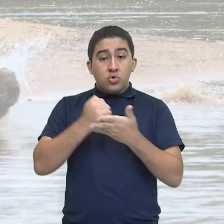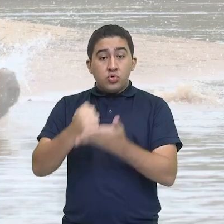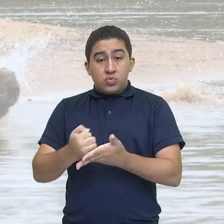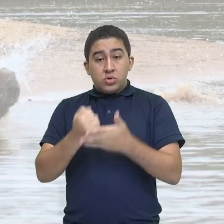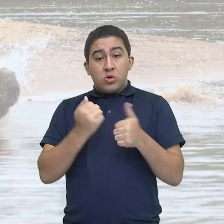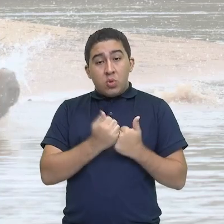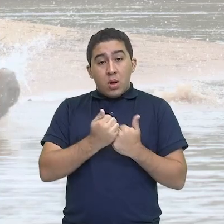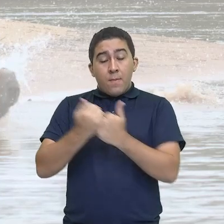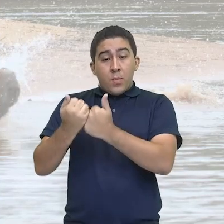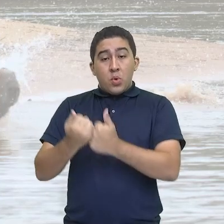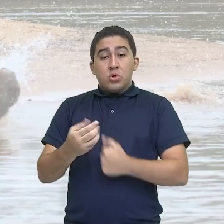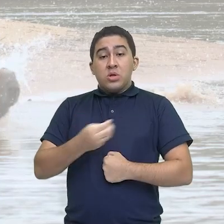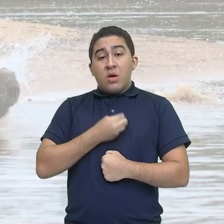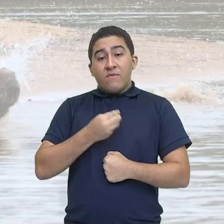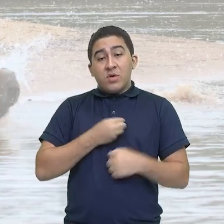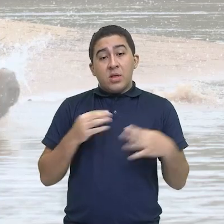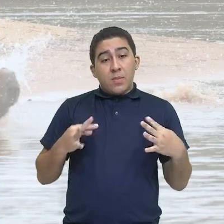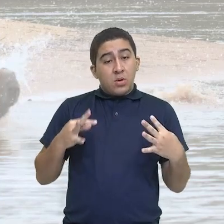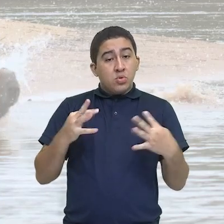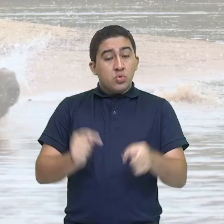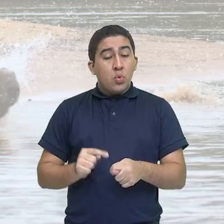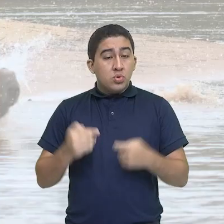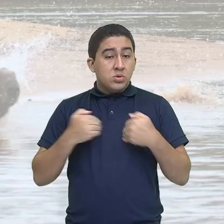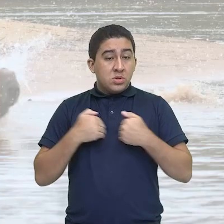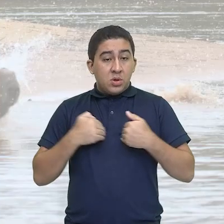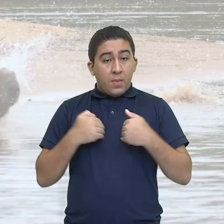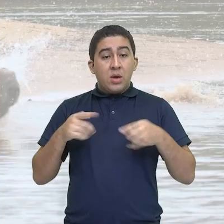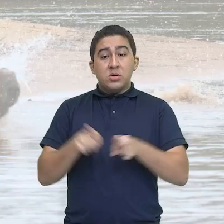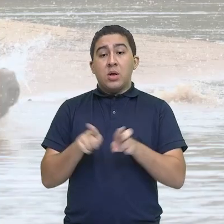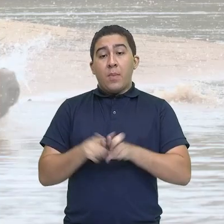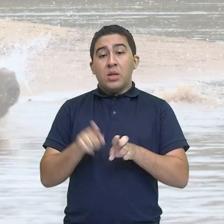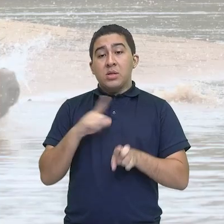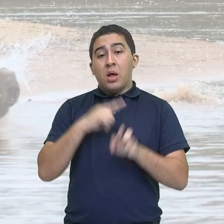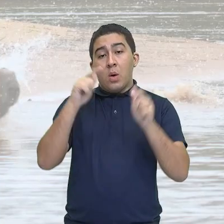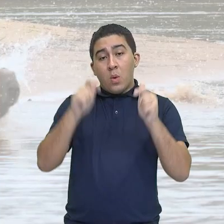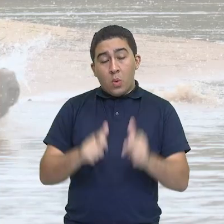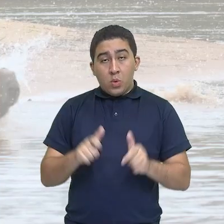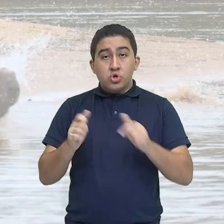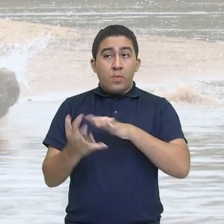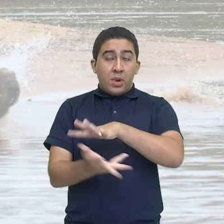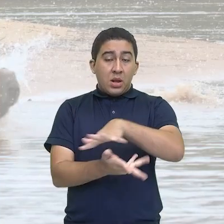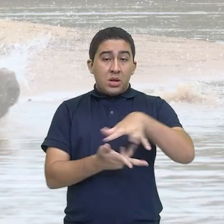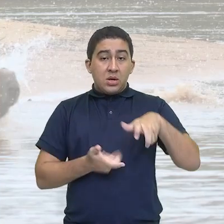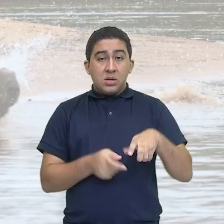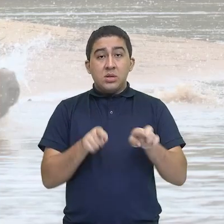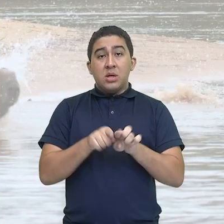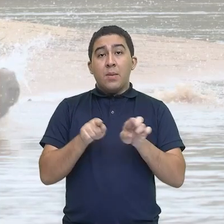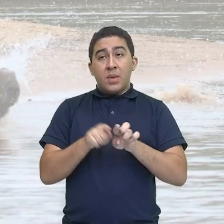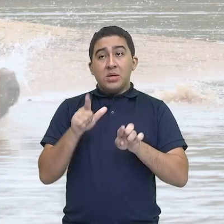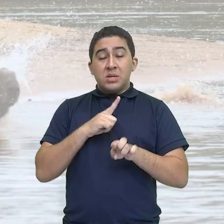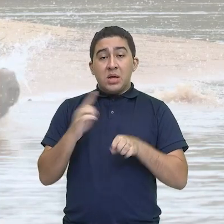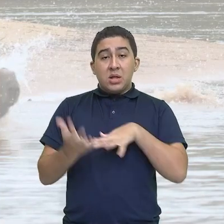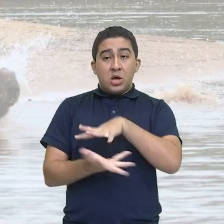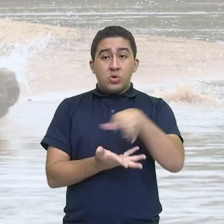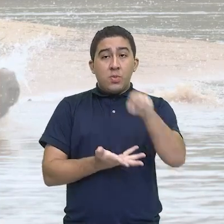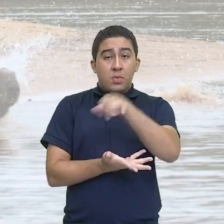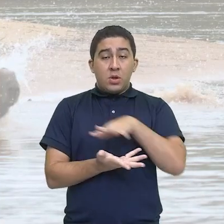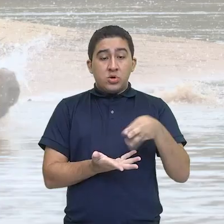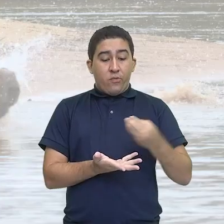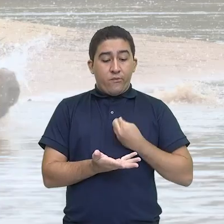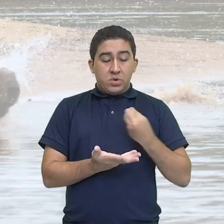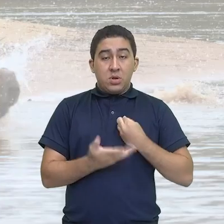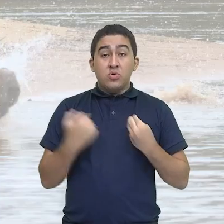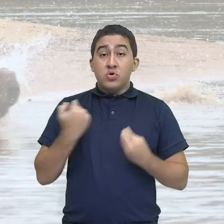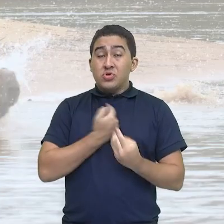suporte, da vida para todas as espécies que estão no planeta Terra, que estão na biosfera. Nós vimos aqui